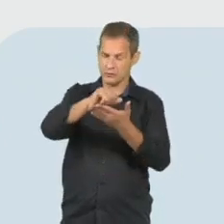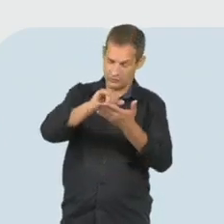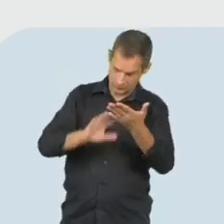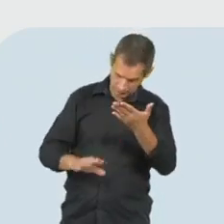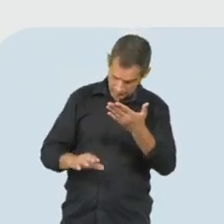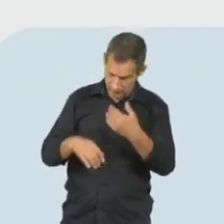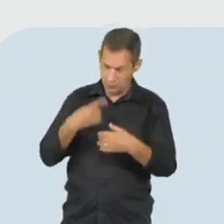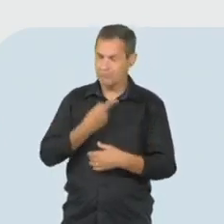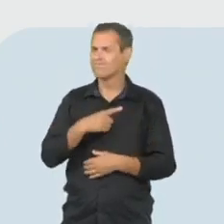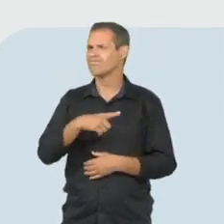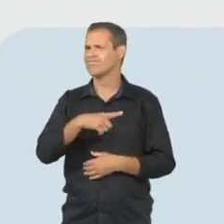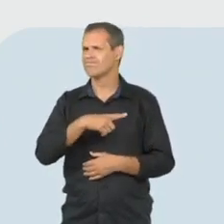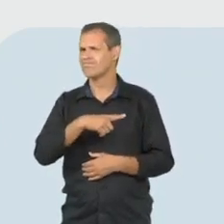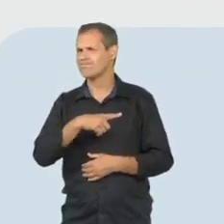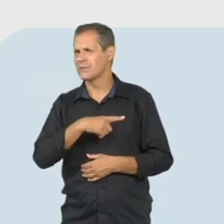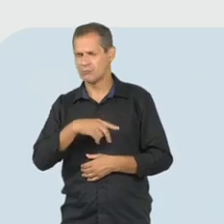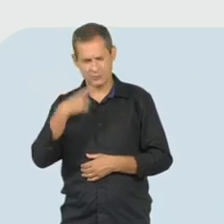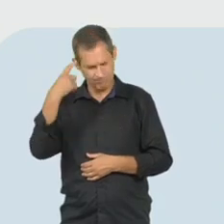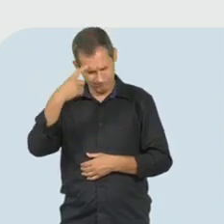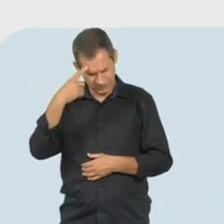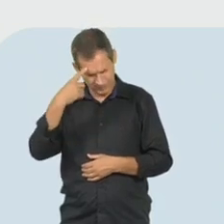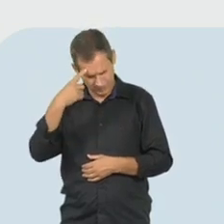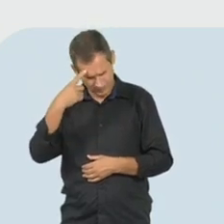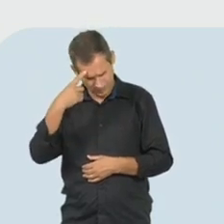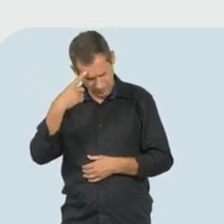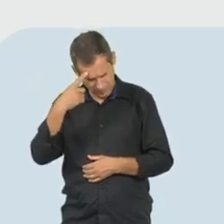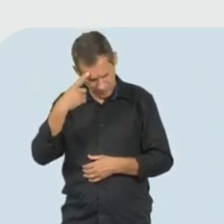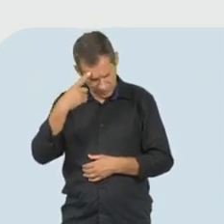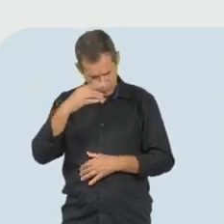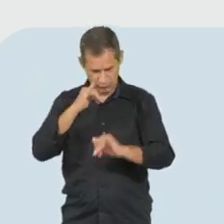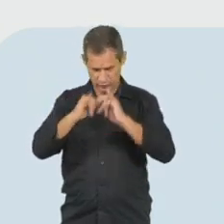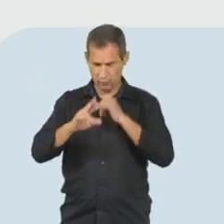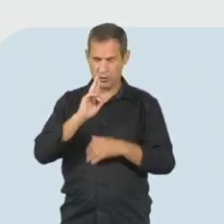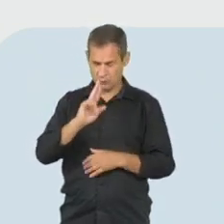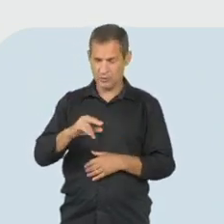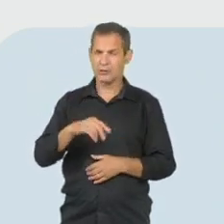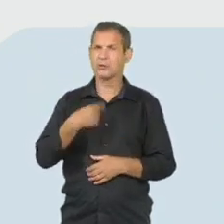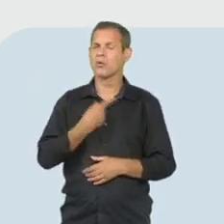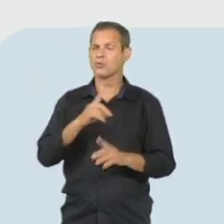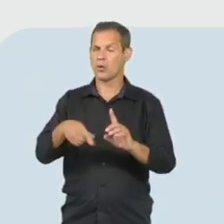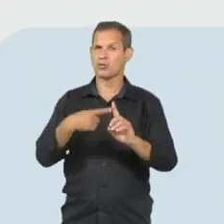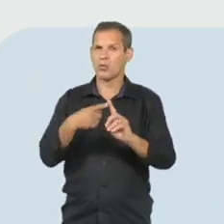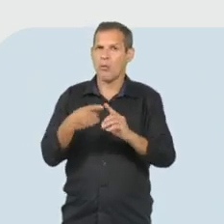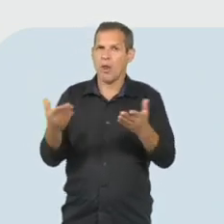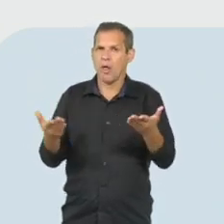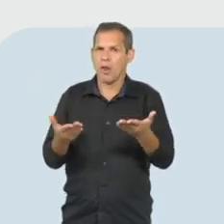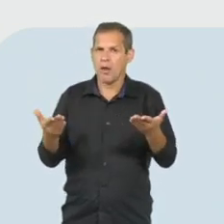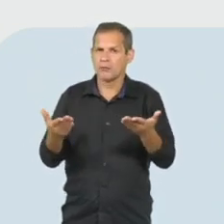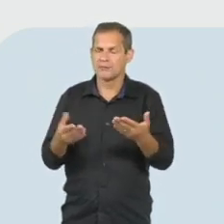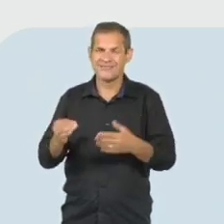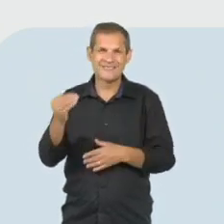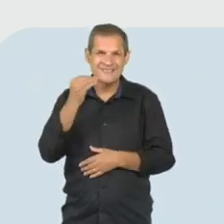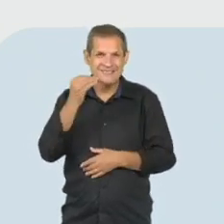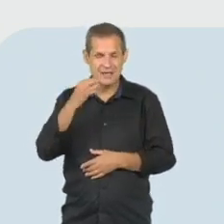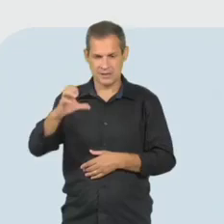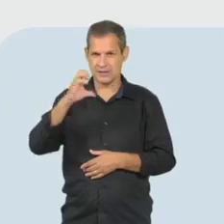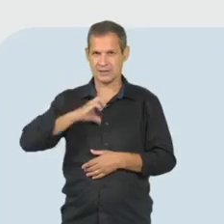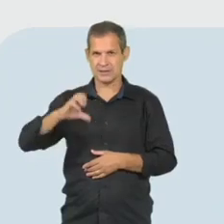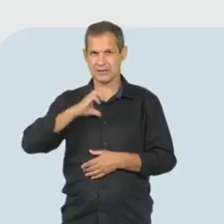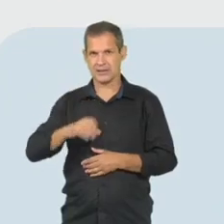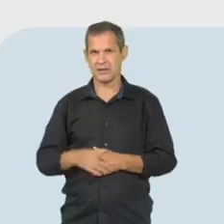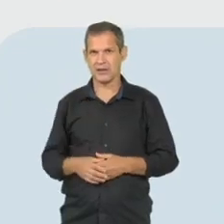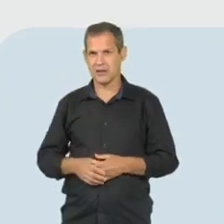para isso a gente vai ter que pensar em alguns passos para resolver. Então, nosso objetivo aqui de teste estatístico